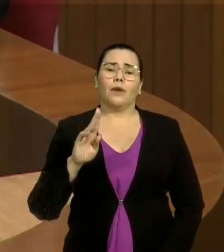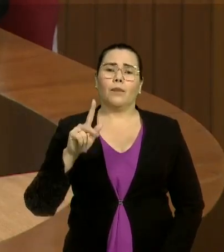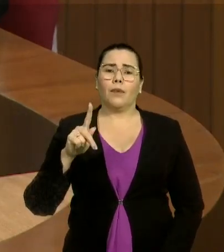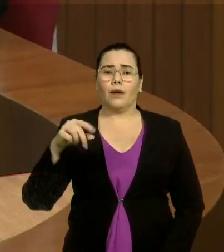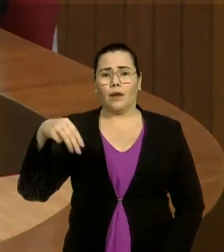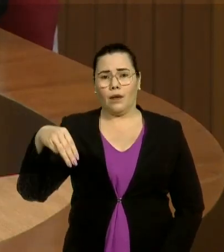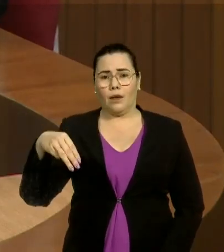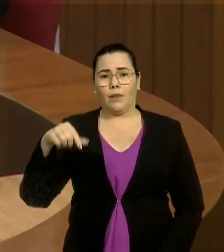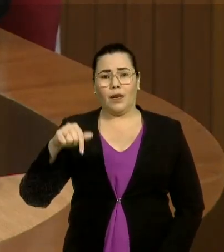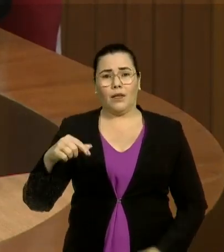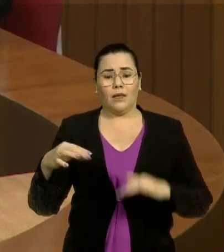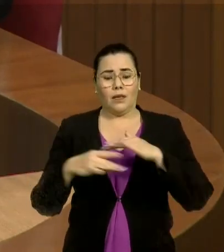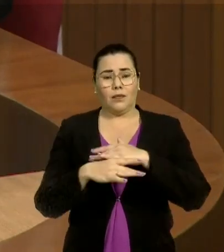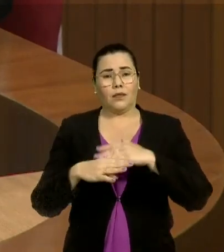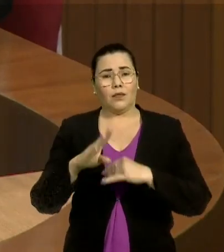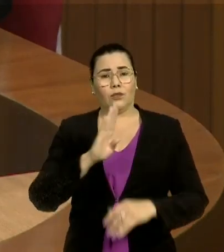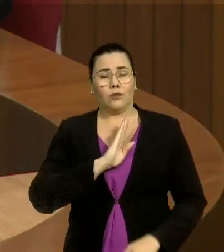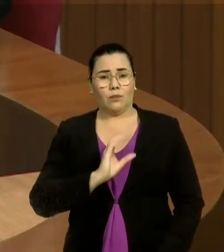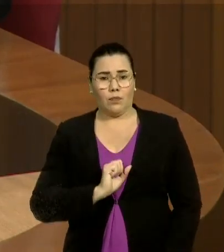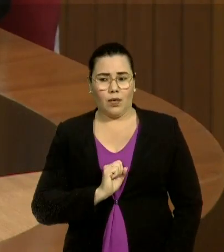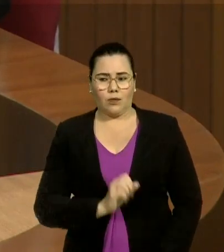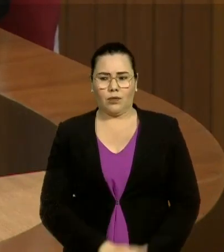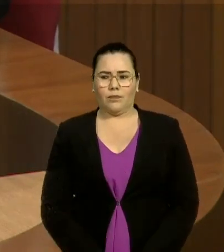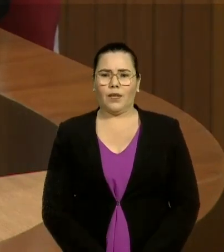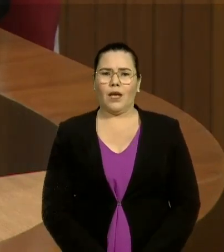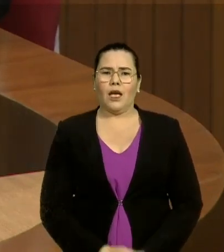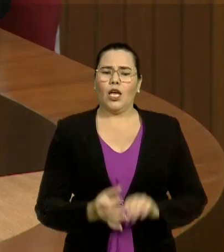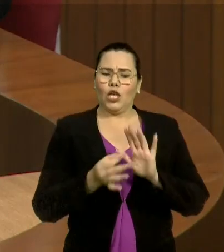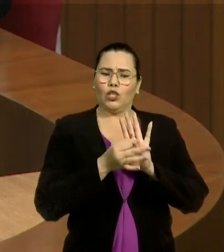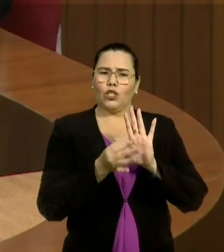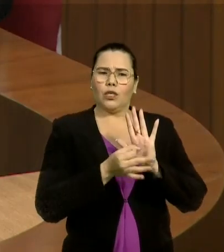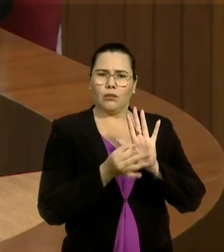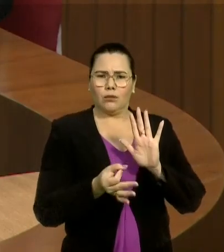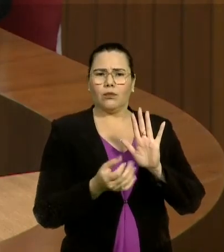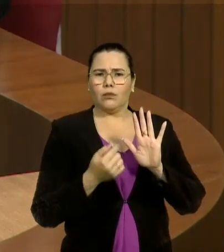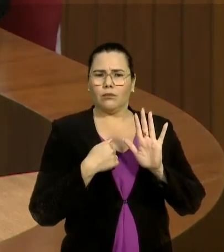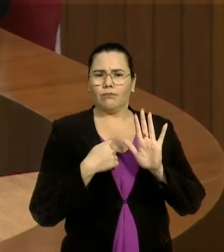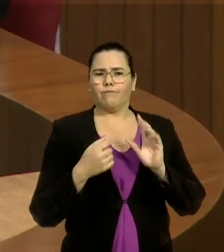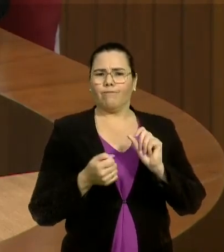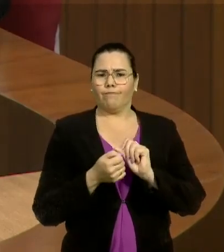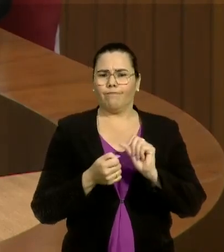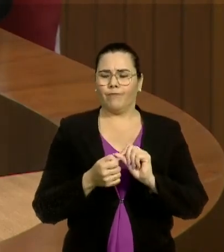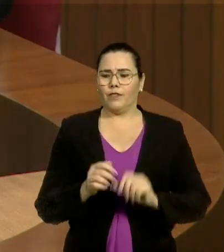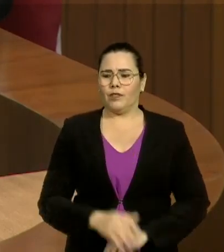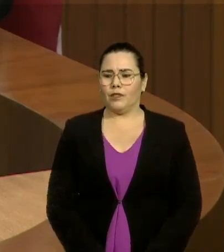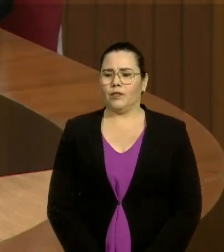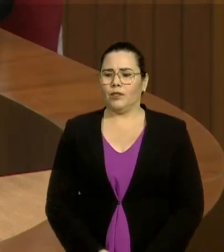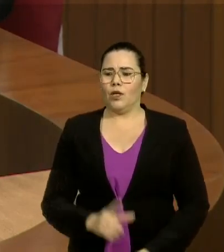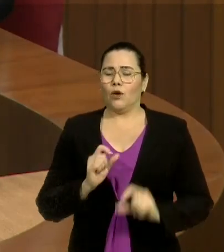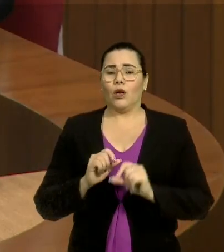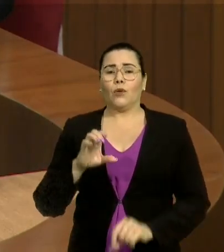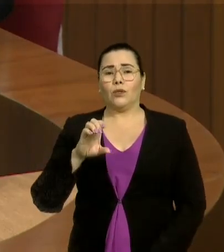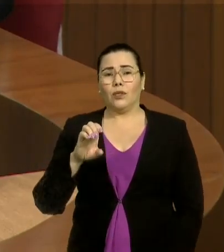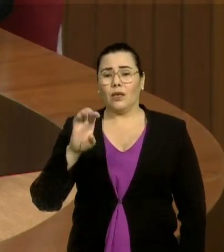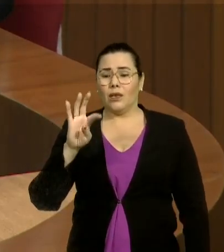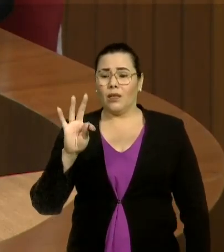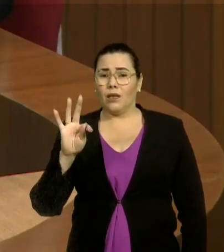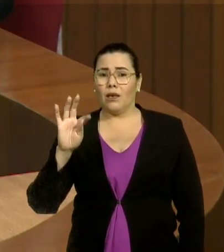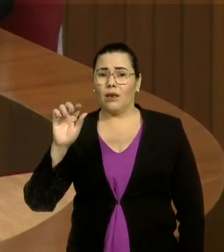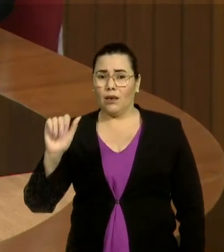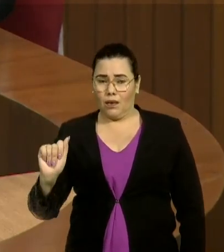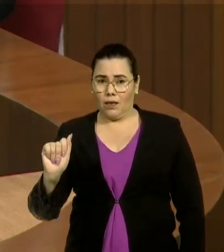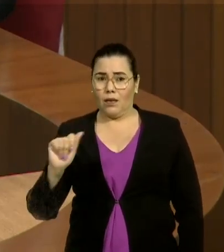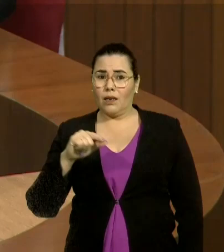Vou citar aqui algumas indicações. A primeira delas é a ida do CTA para